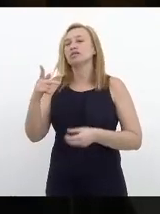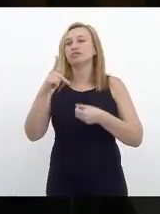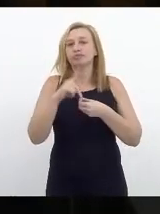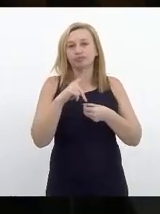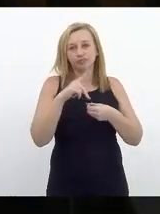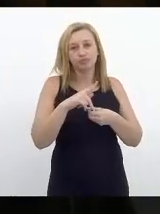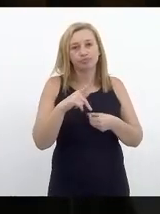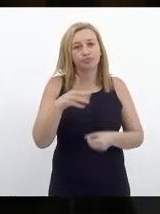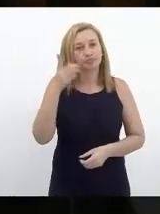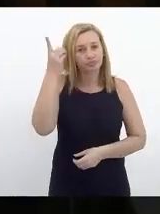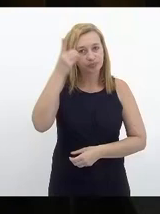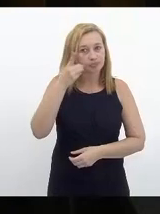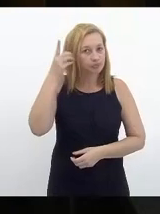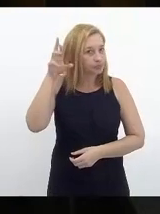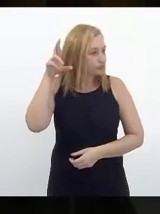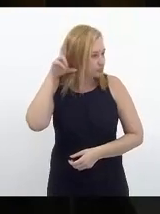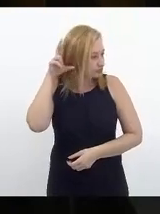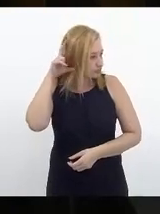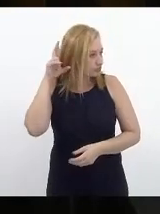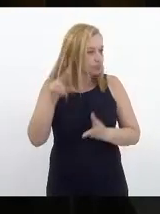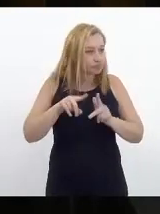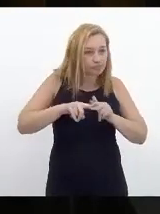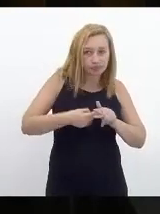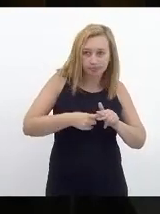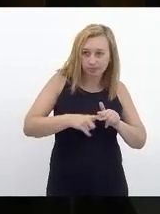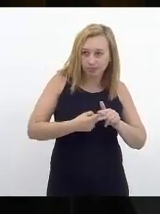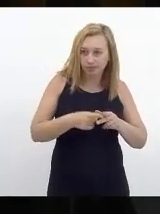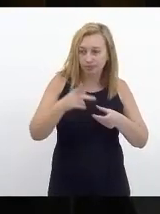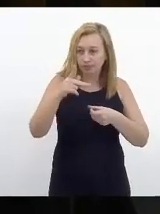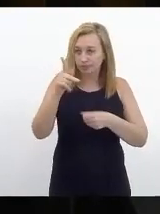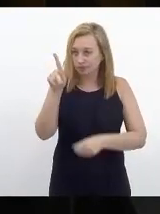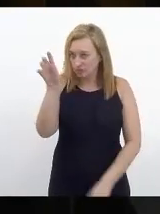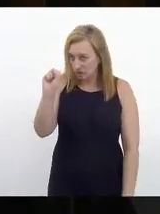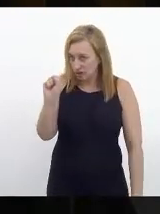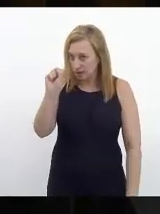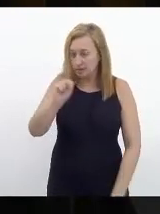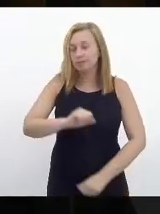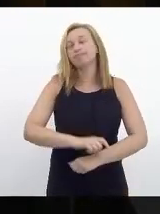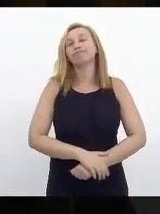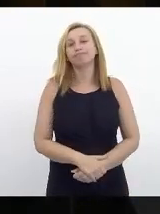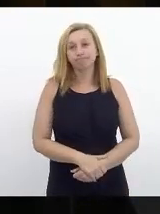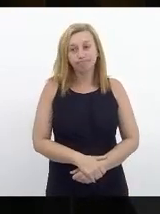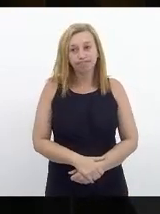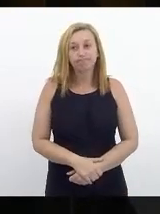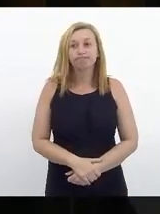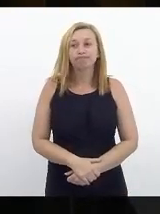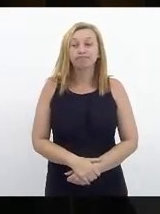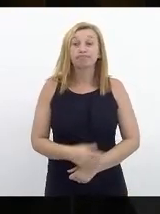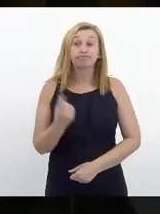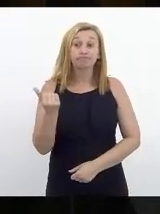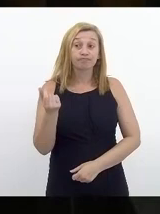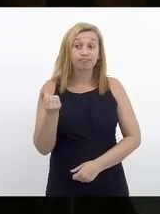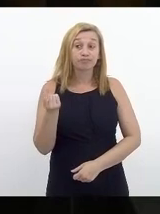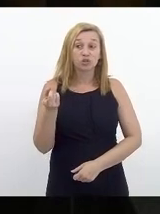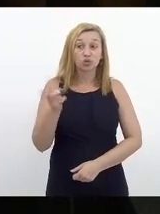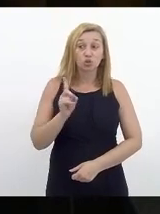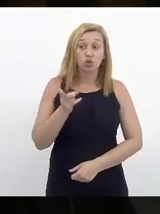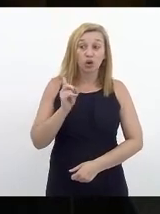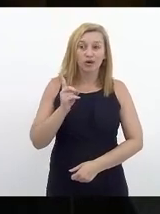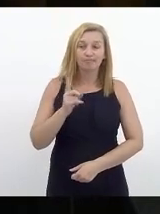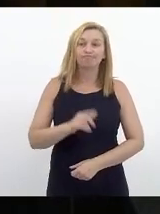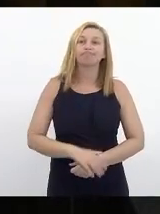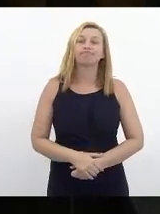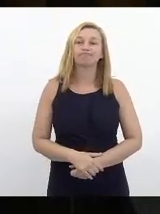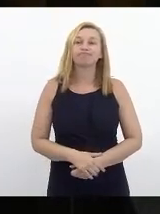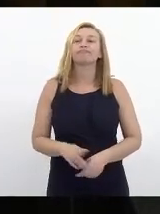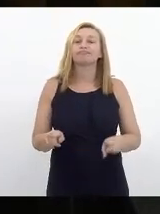Petrobras, deputada Rosângela, reajusta o gás função do preço do dólar e